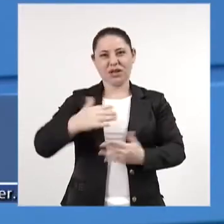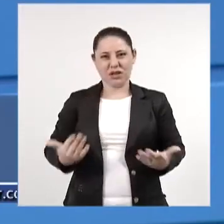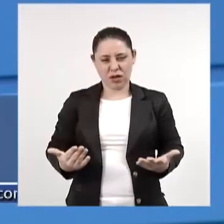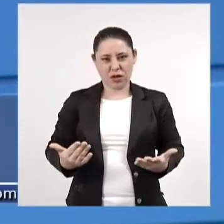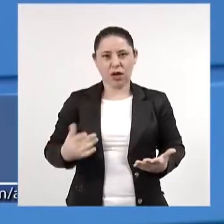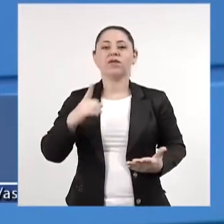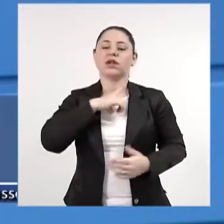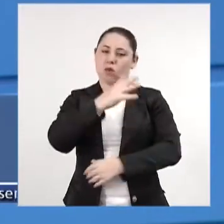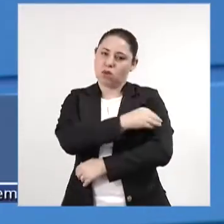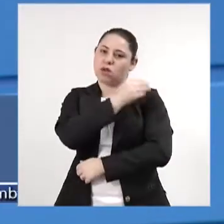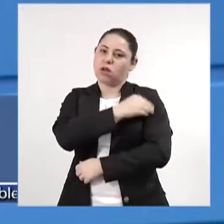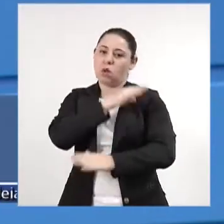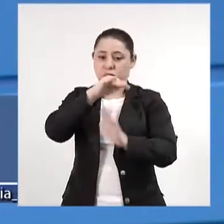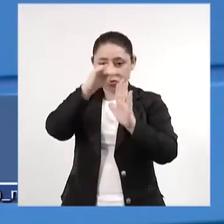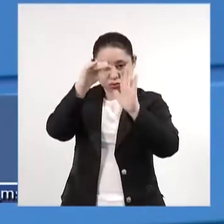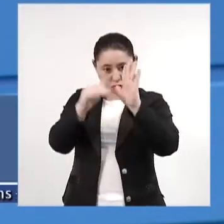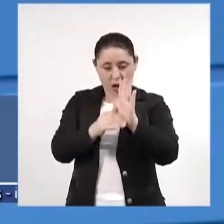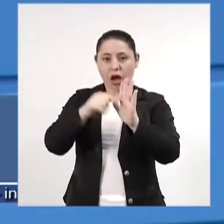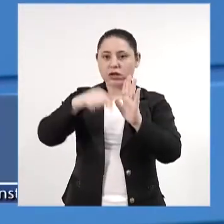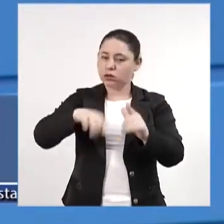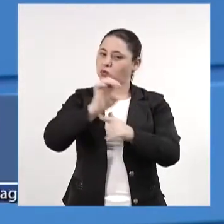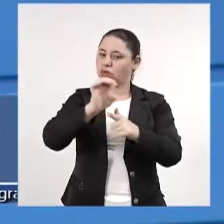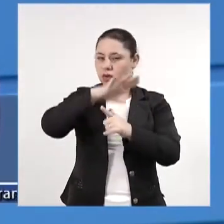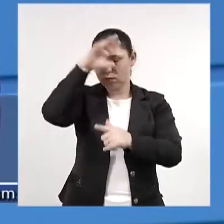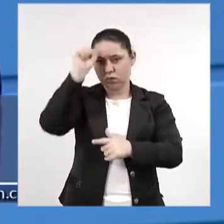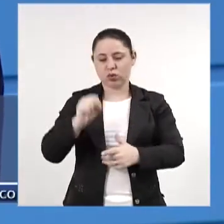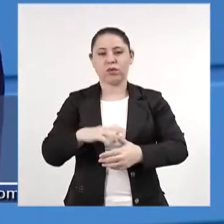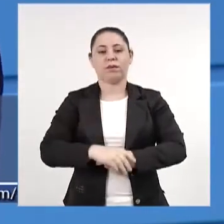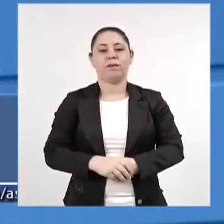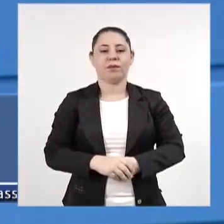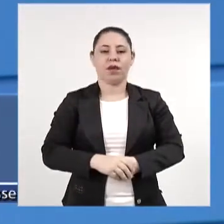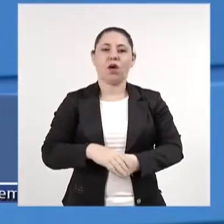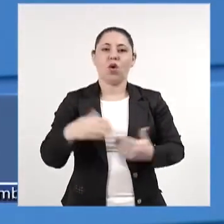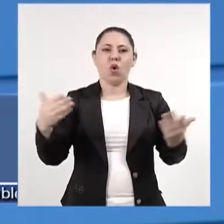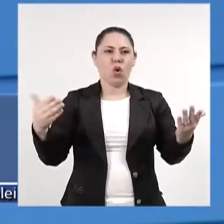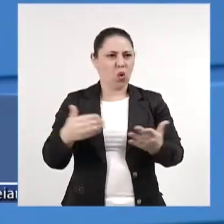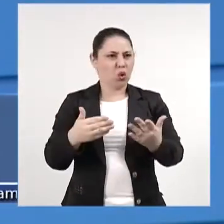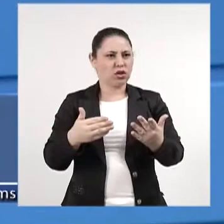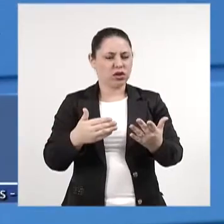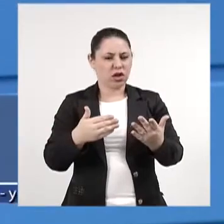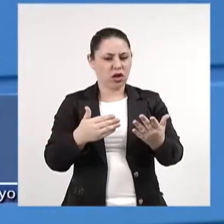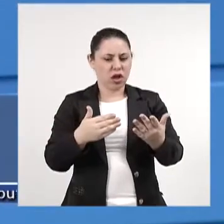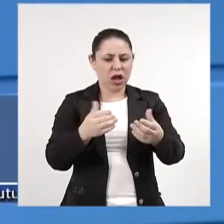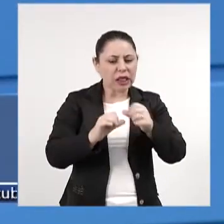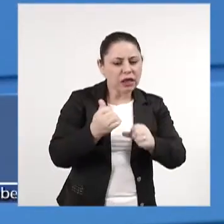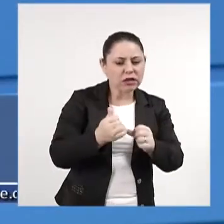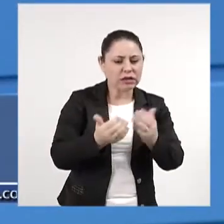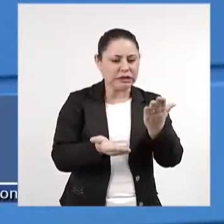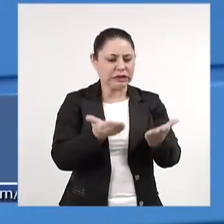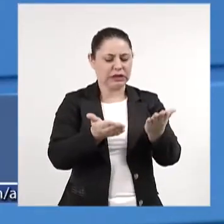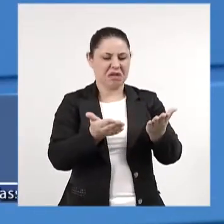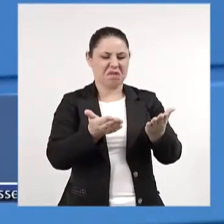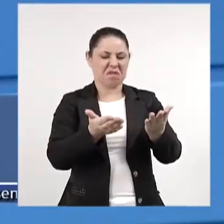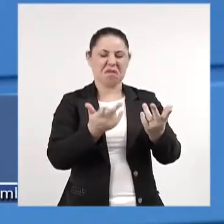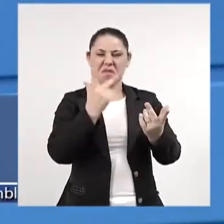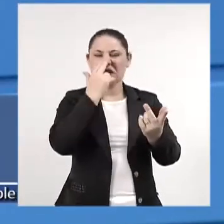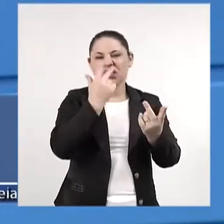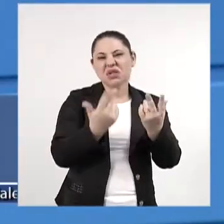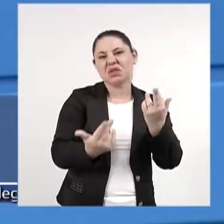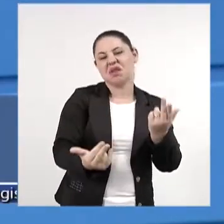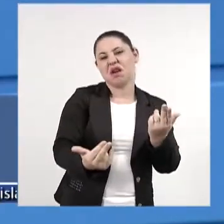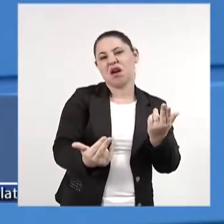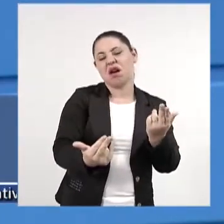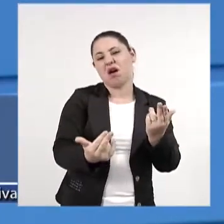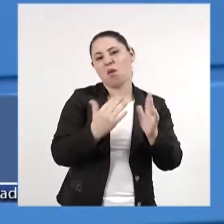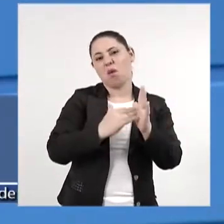o etanol mais barato do Brasil aqui no Mato Grosso do Sul. Lógico que hoje não compensa, por quê? Porque se o preço for mais ou menos consequente, o consumo do etanol é